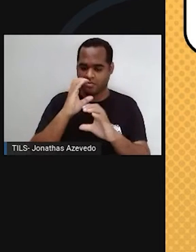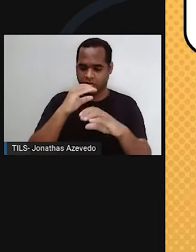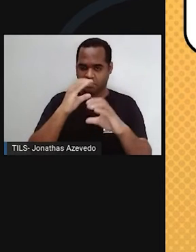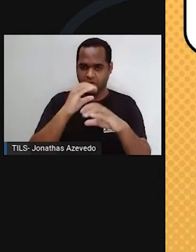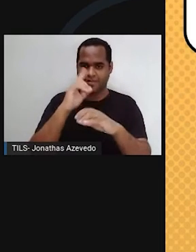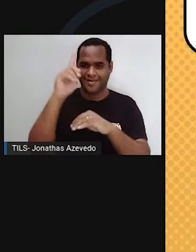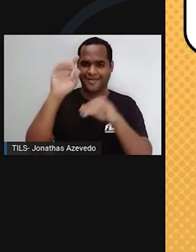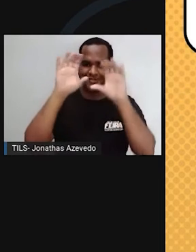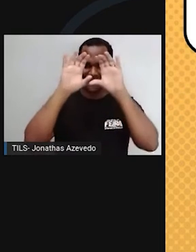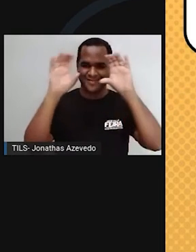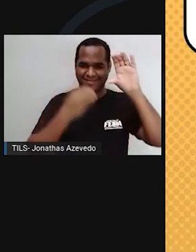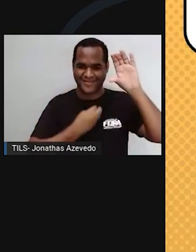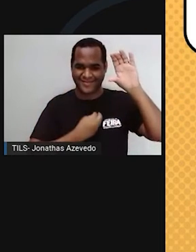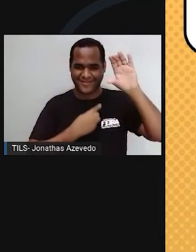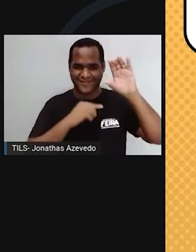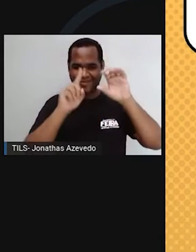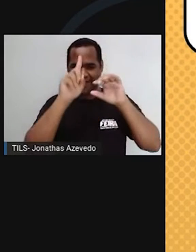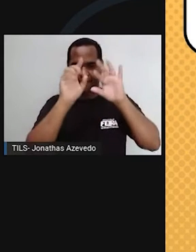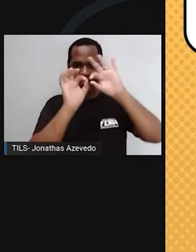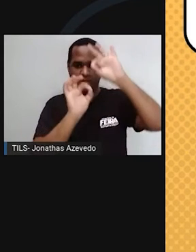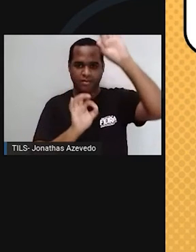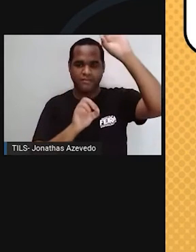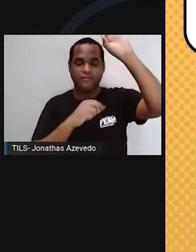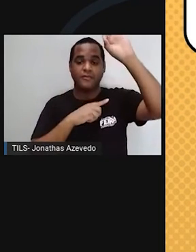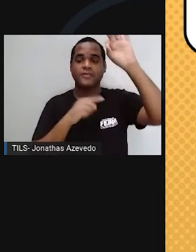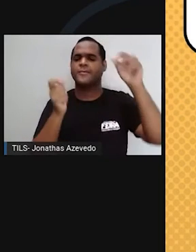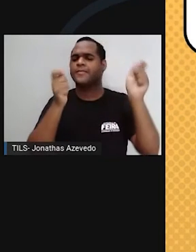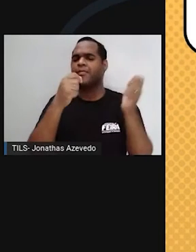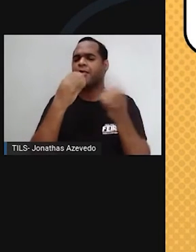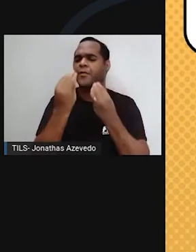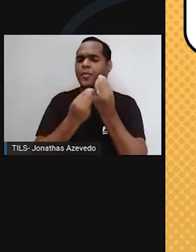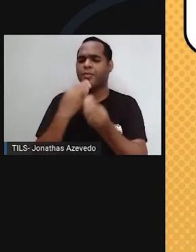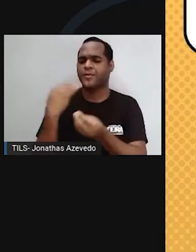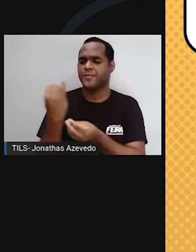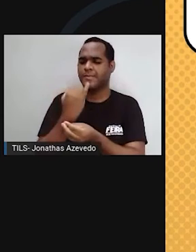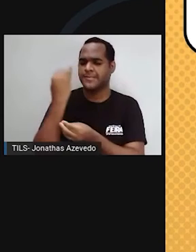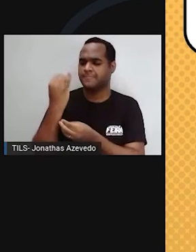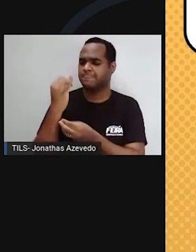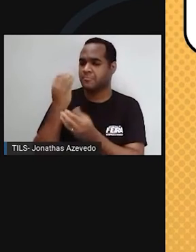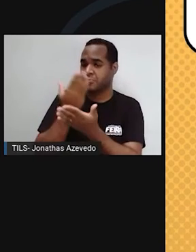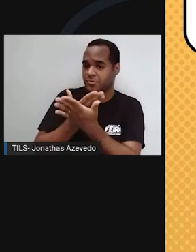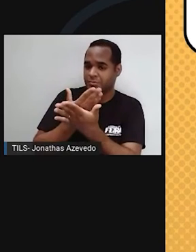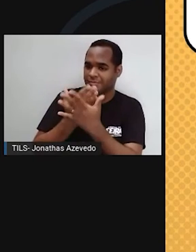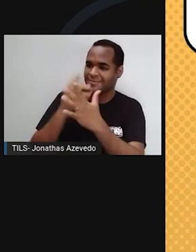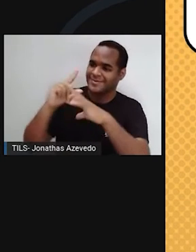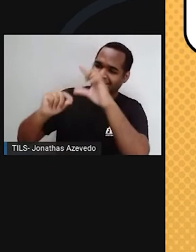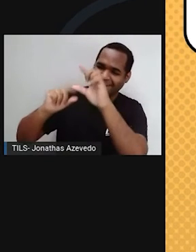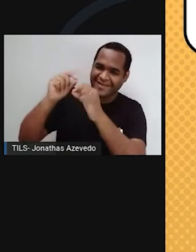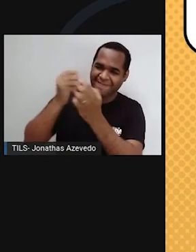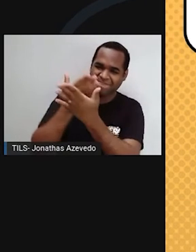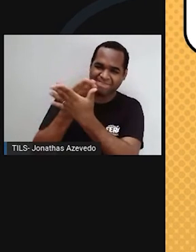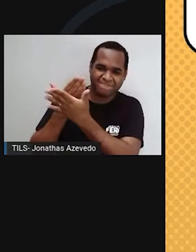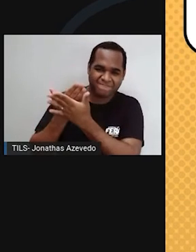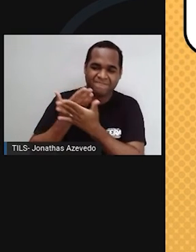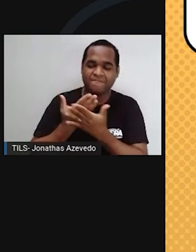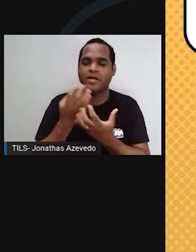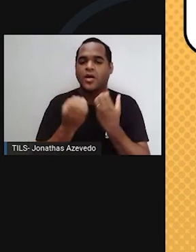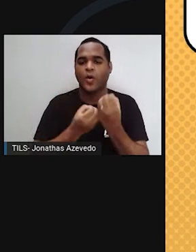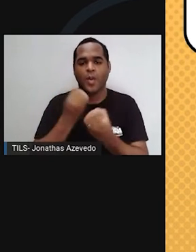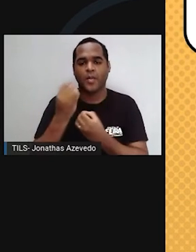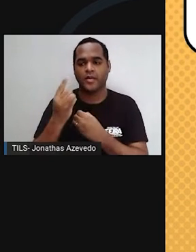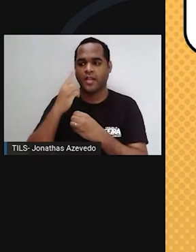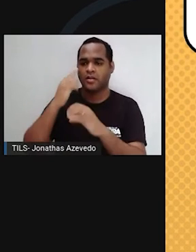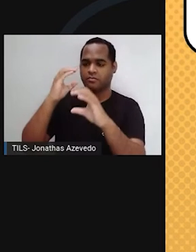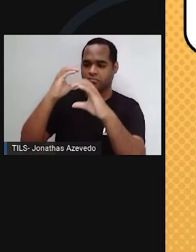Hubble. Vamos falar um pouco sobre sua importância na astronomia. O Hubble é o mais